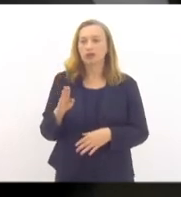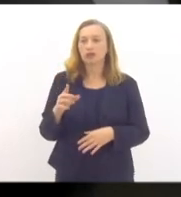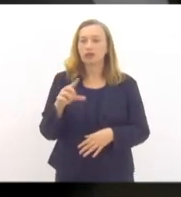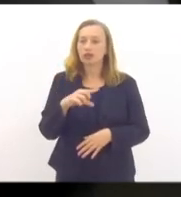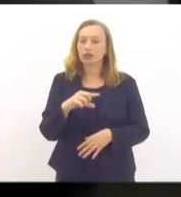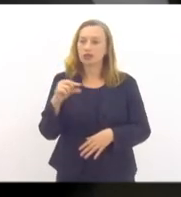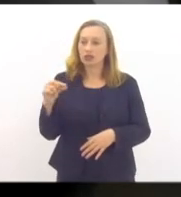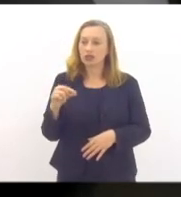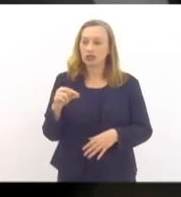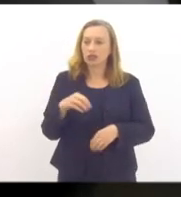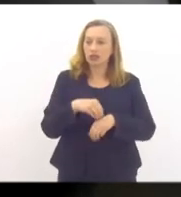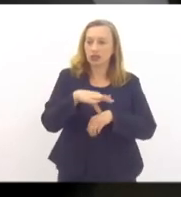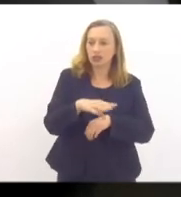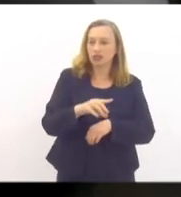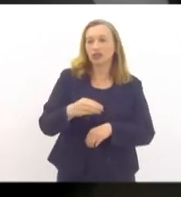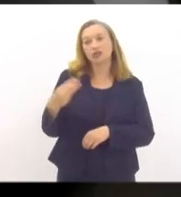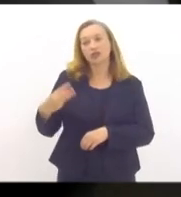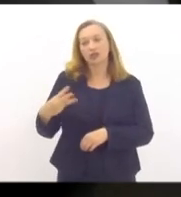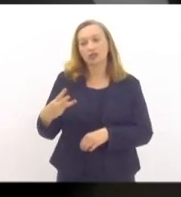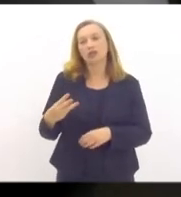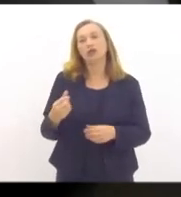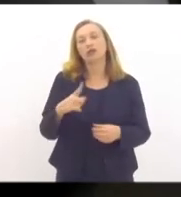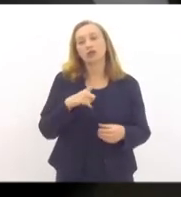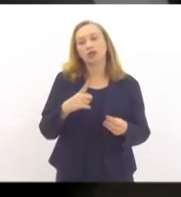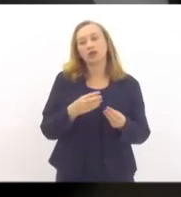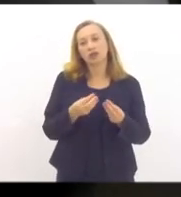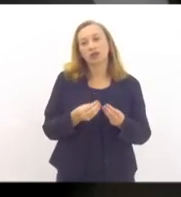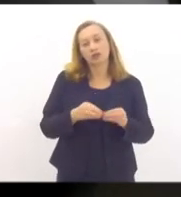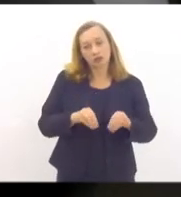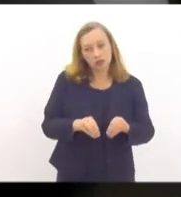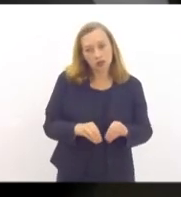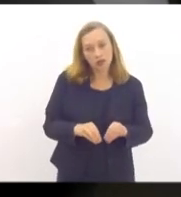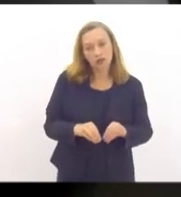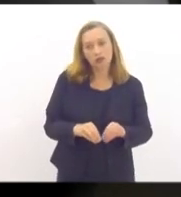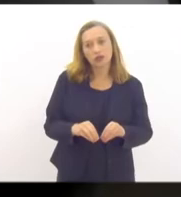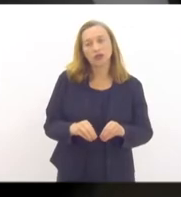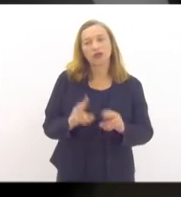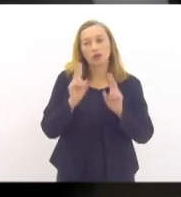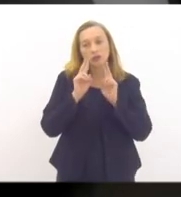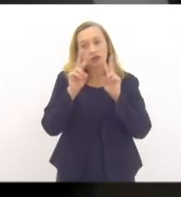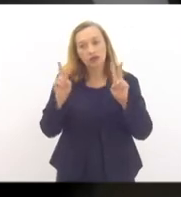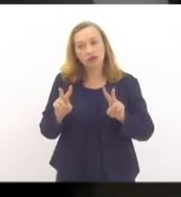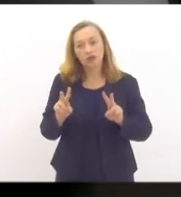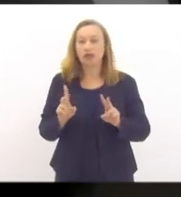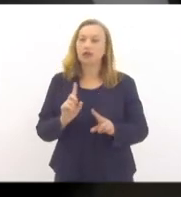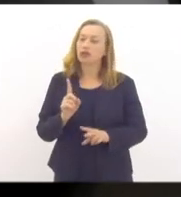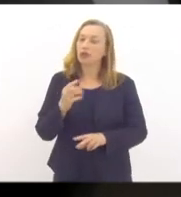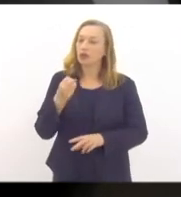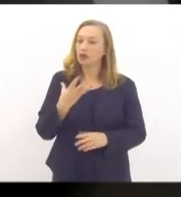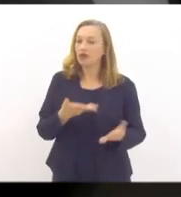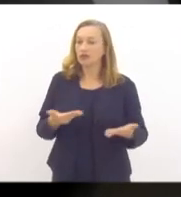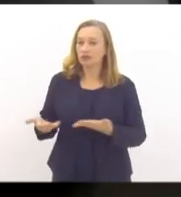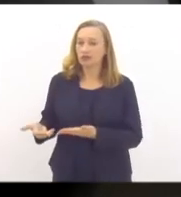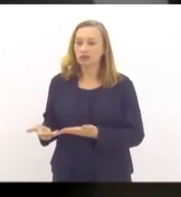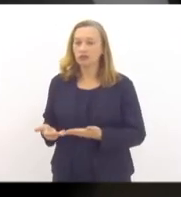terceiros, que podem vir a causar algum constrangimento ao membro do comitê, não são